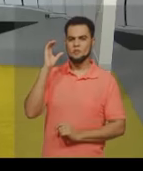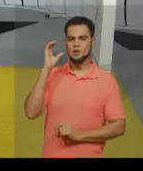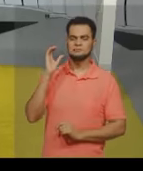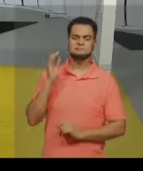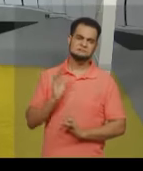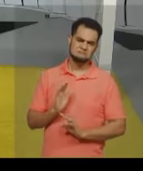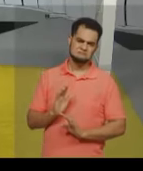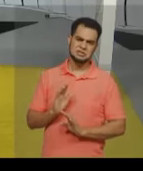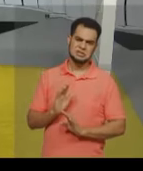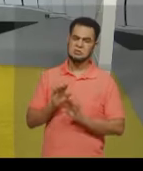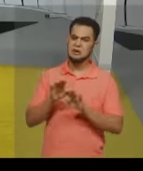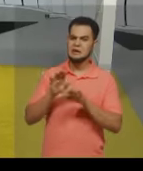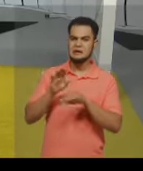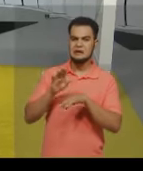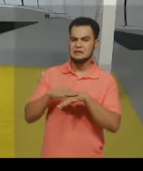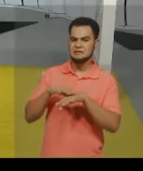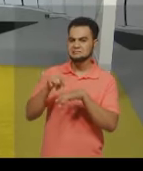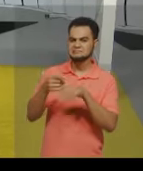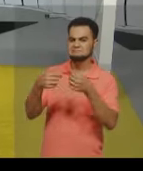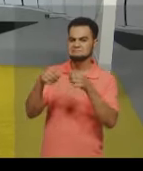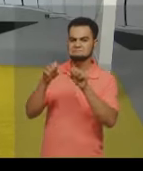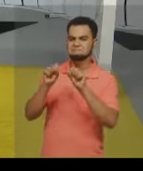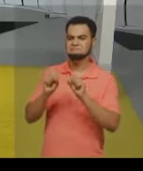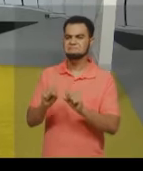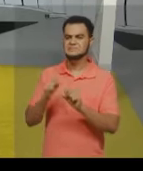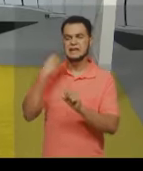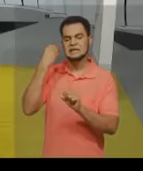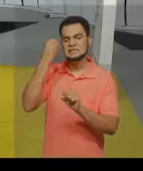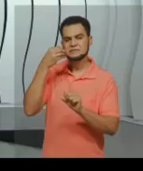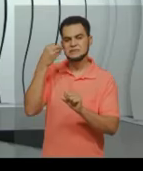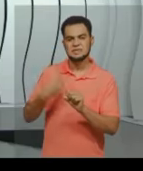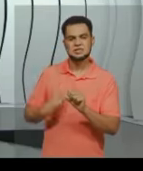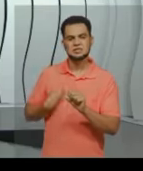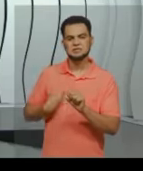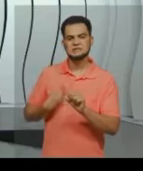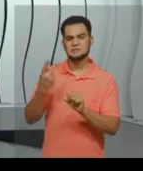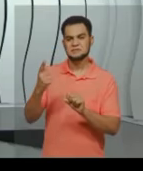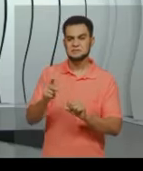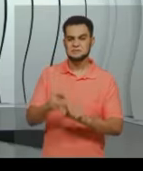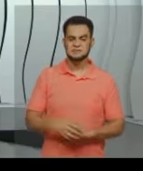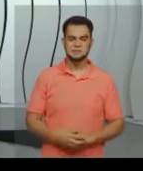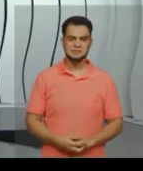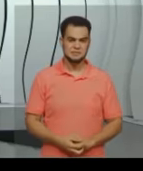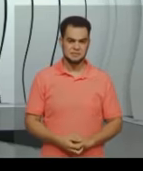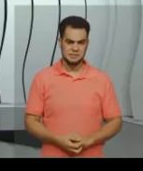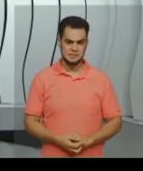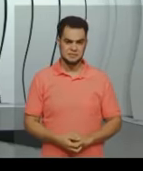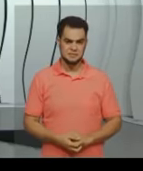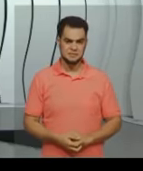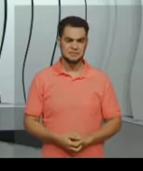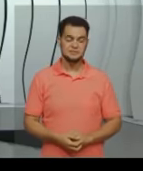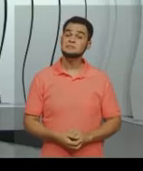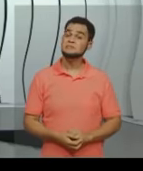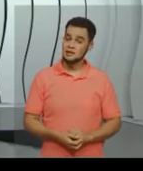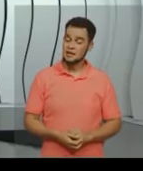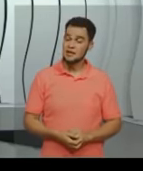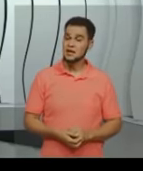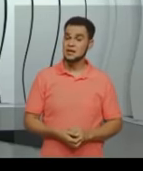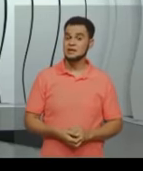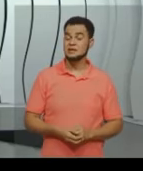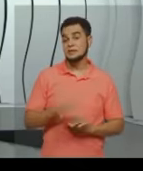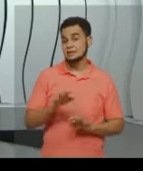minha, eu vou projetar a minha experiência de vida, não exatamente o que o autor,